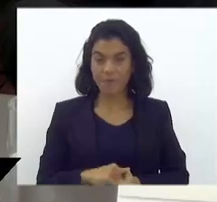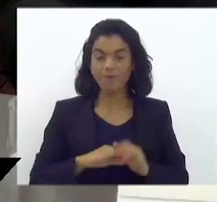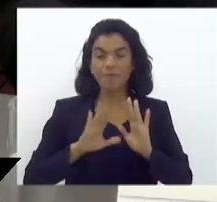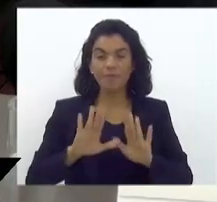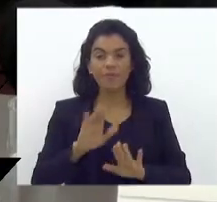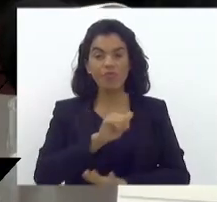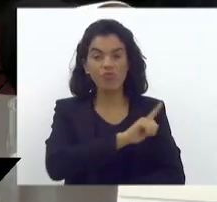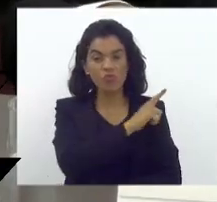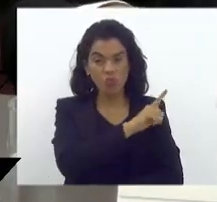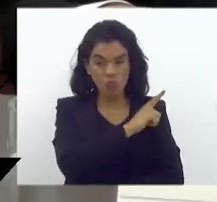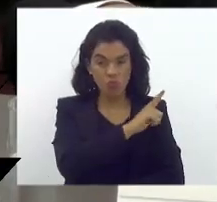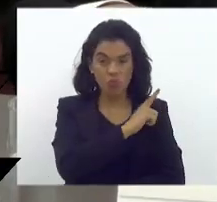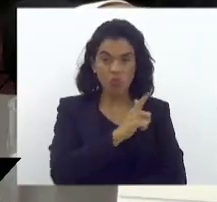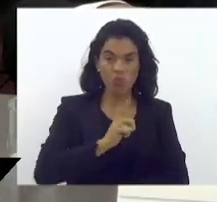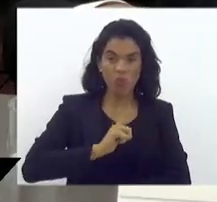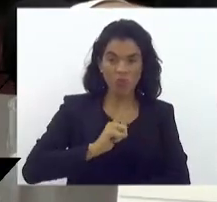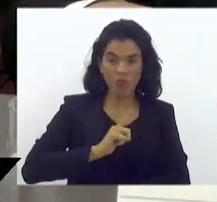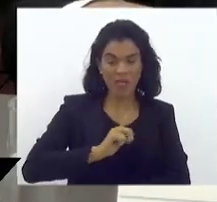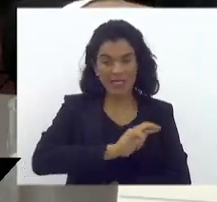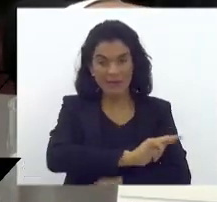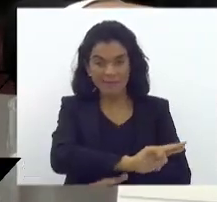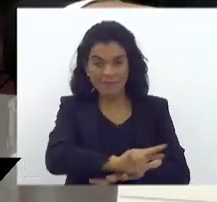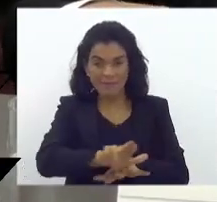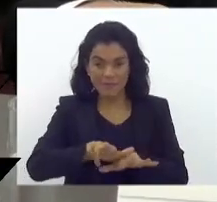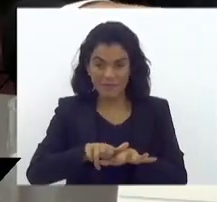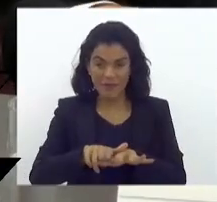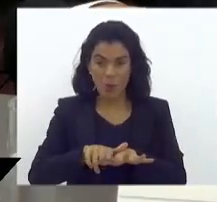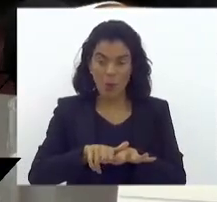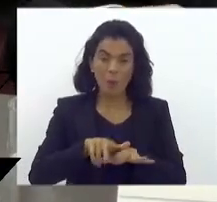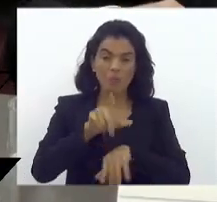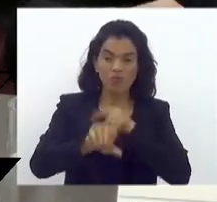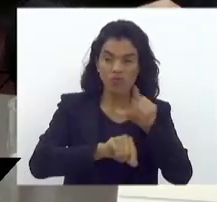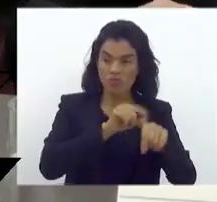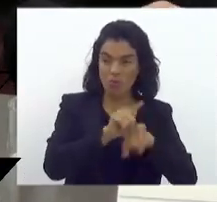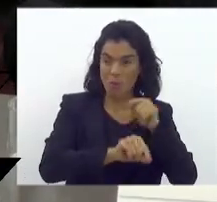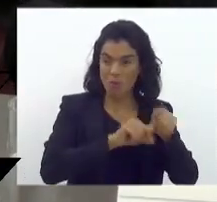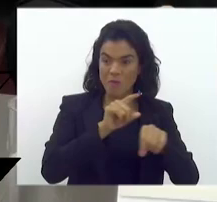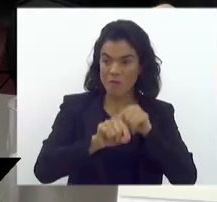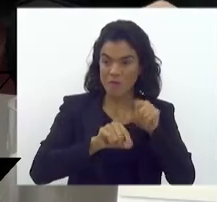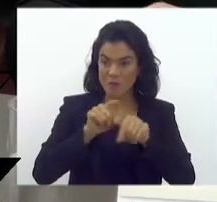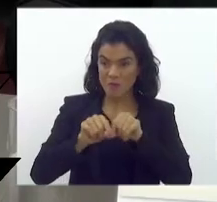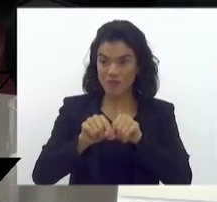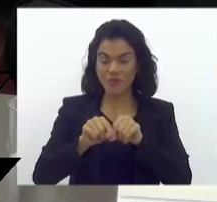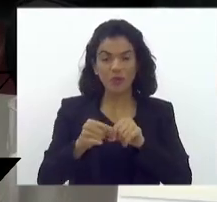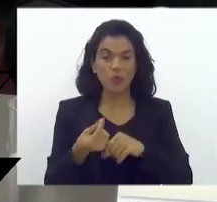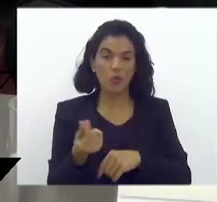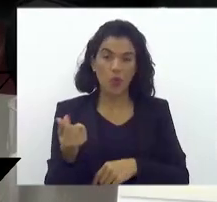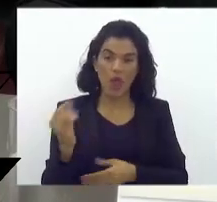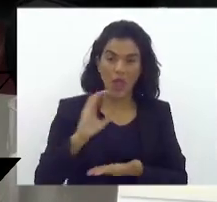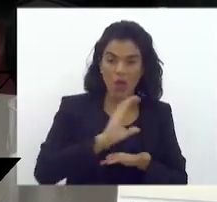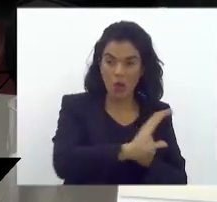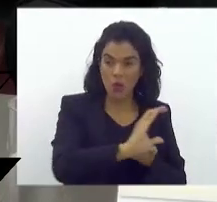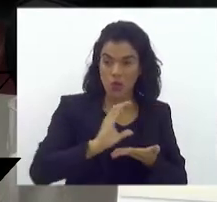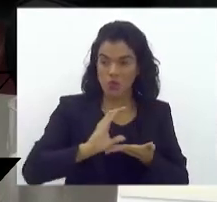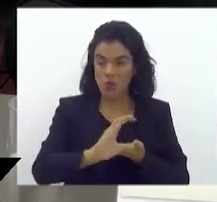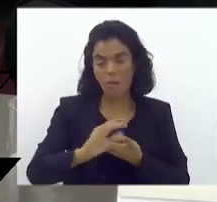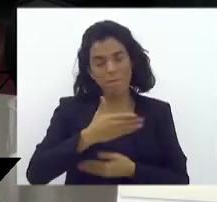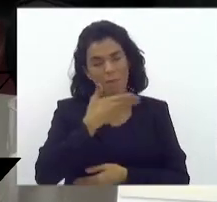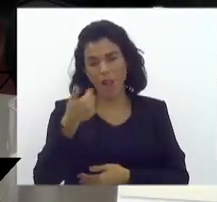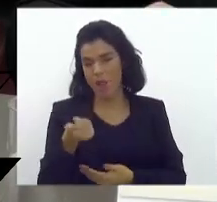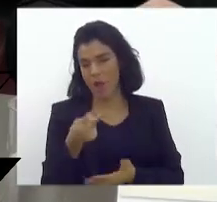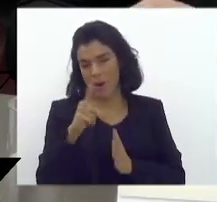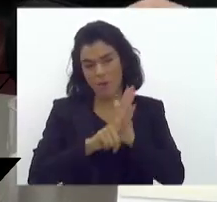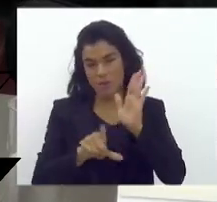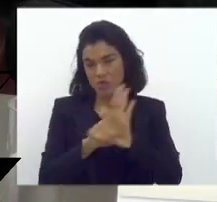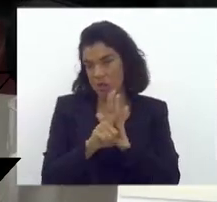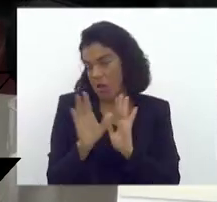gestor ou gestora tiver um leque, várias opções de aportar esse recurso vindo de vários lugares, melhor para o